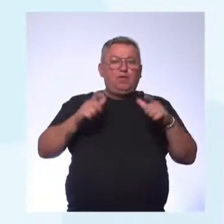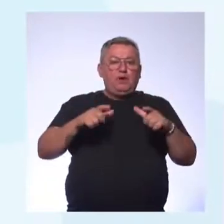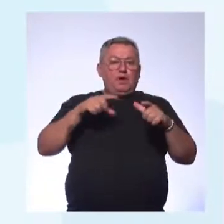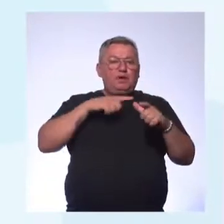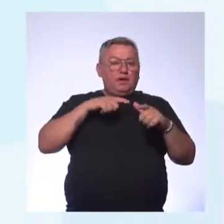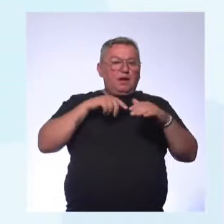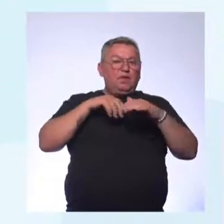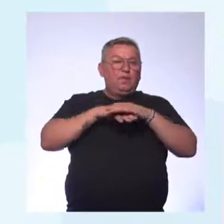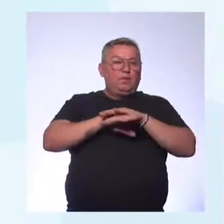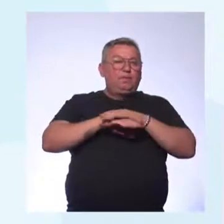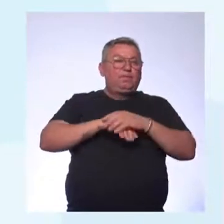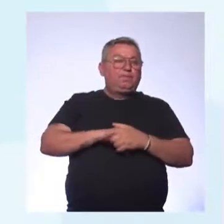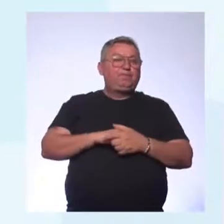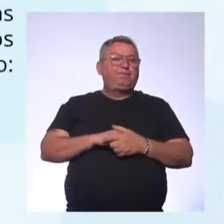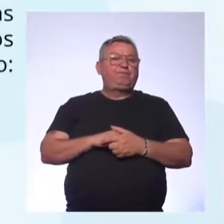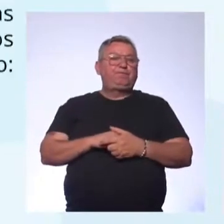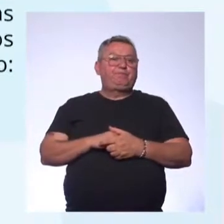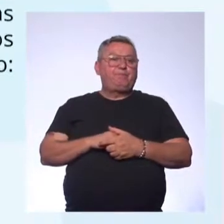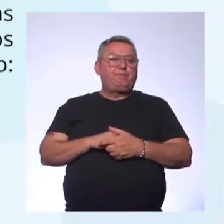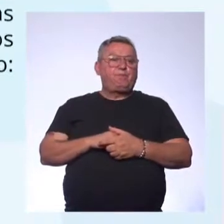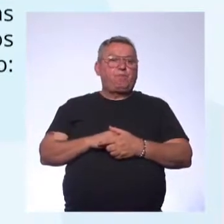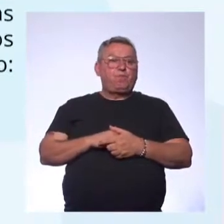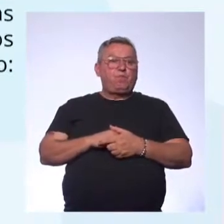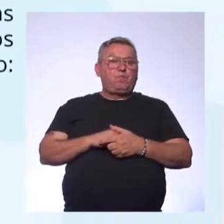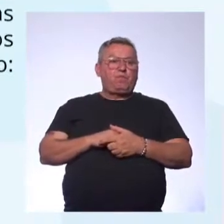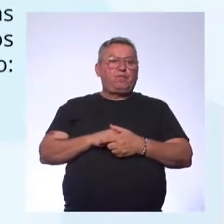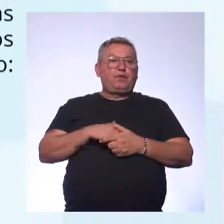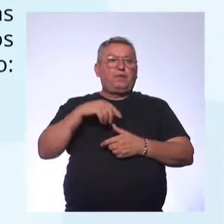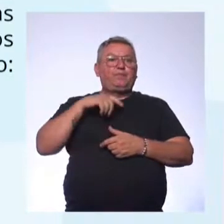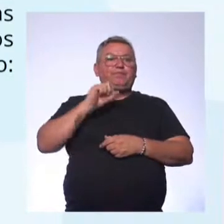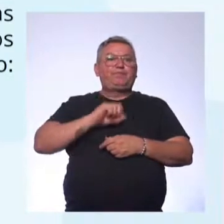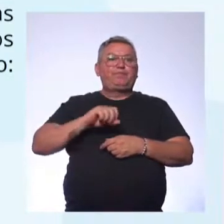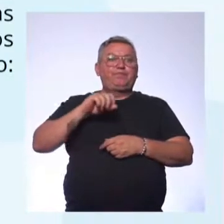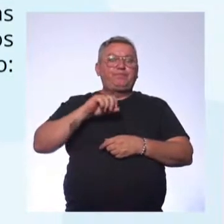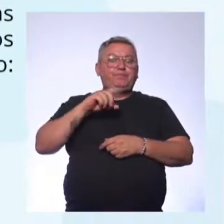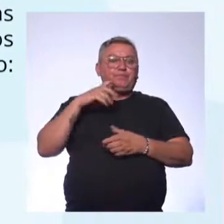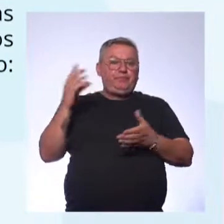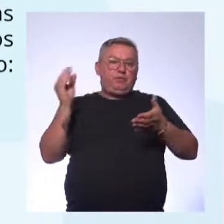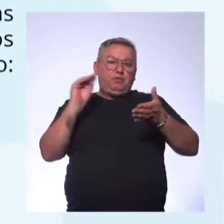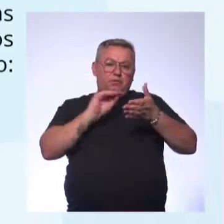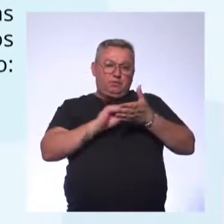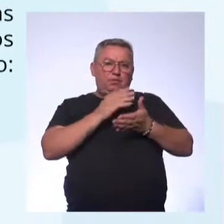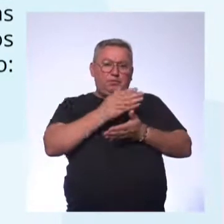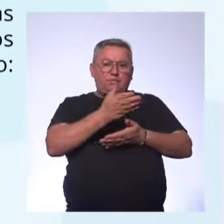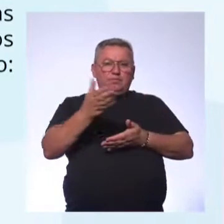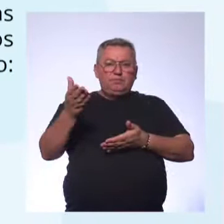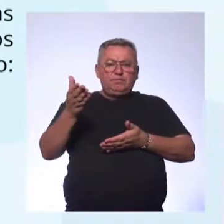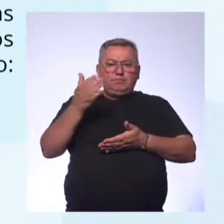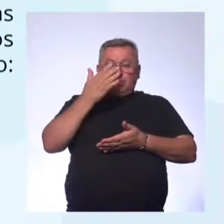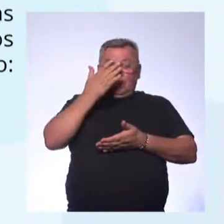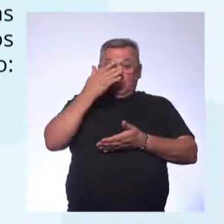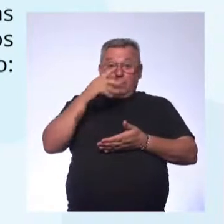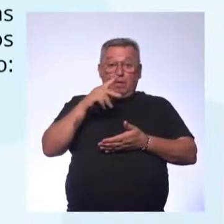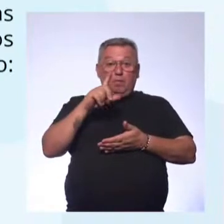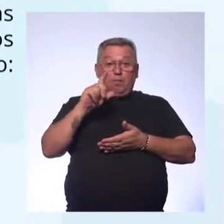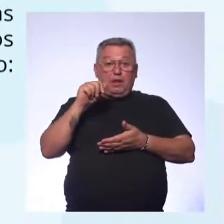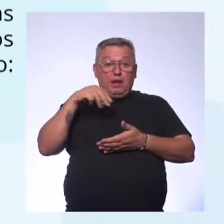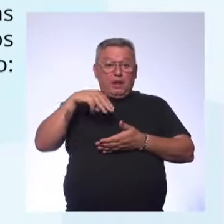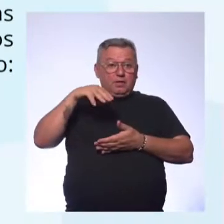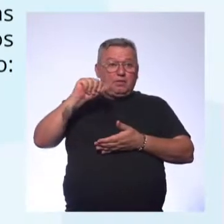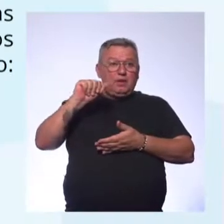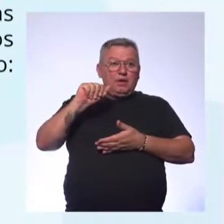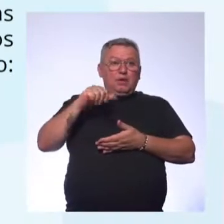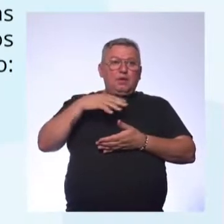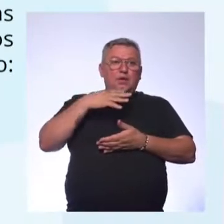recipiente que o contém ok Aí temos aqui eu coloquei aqui para vocês né o plasma